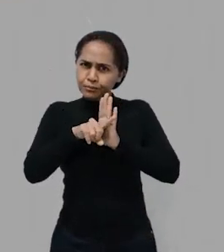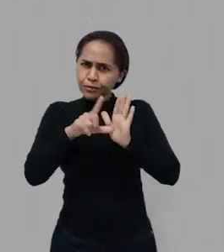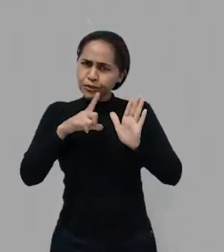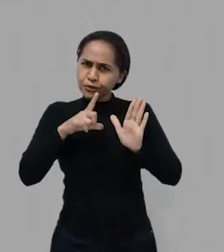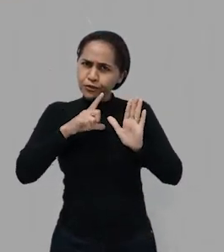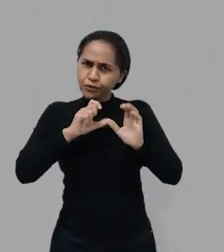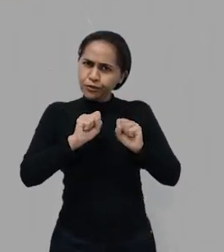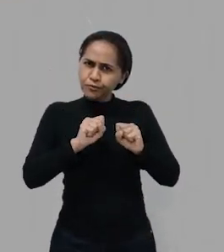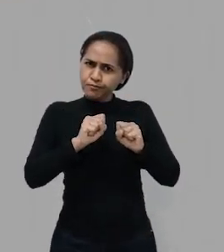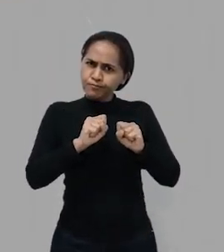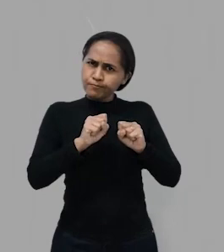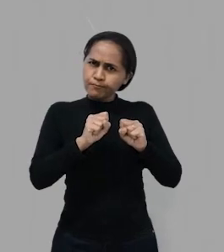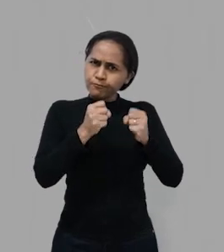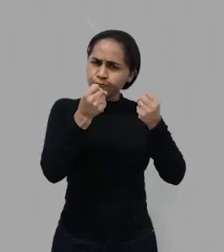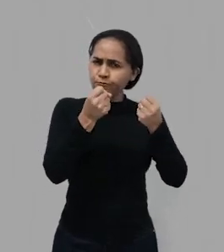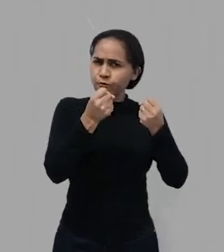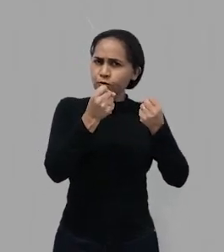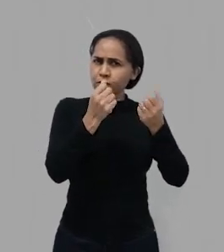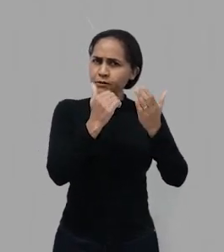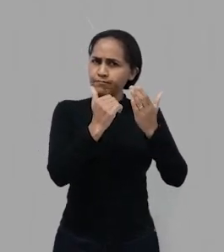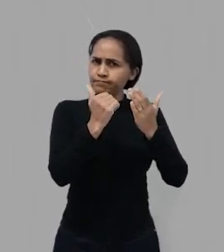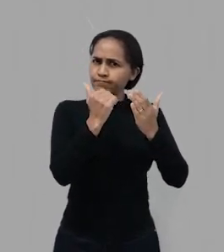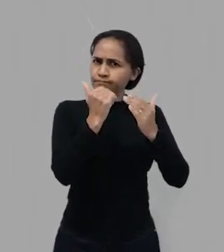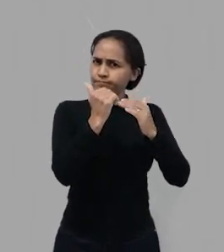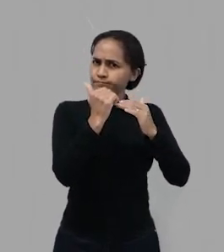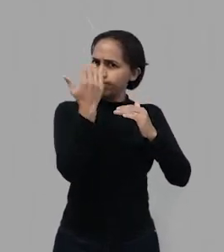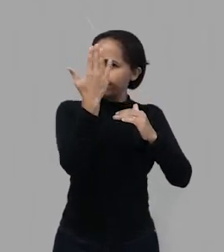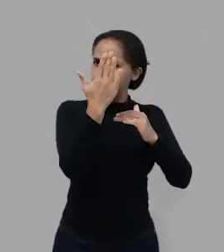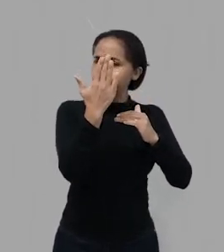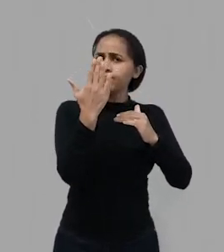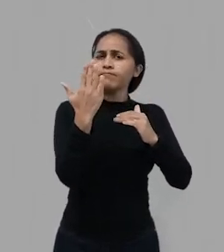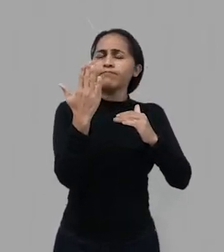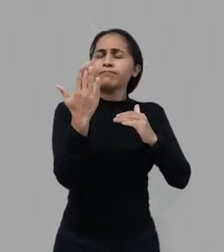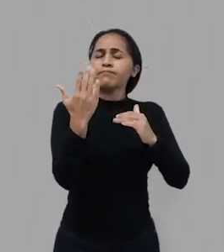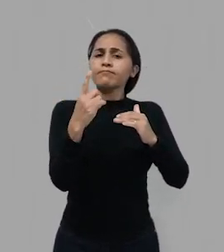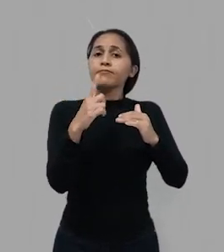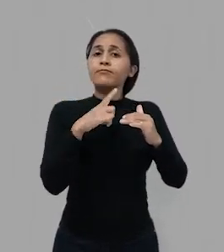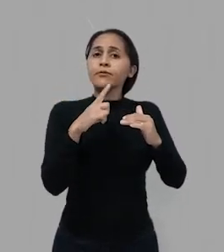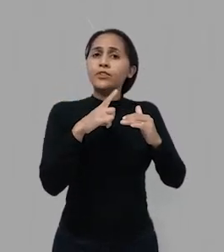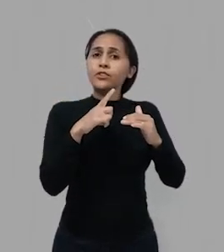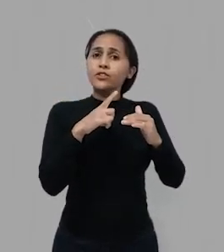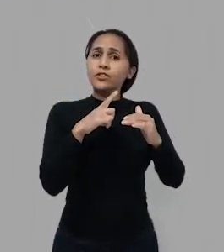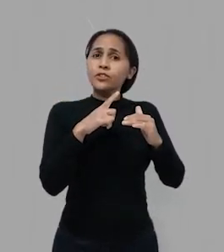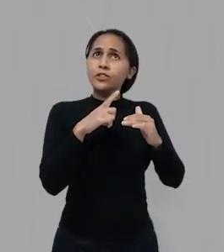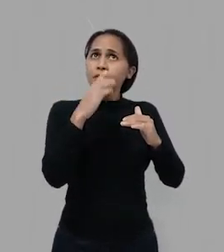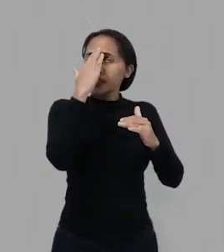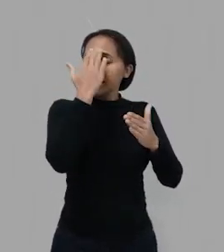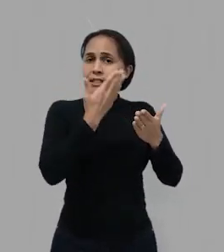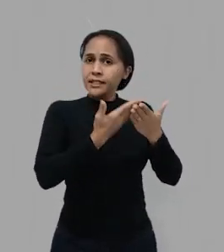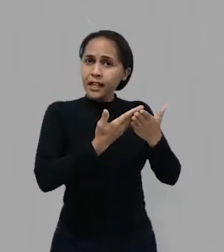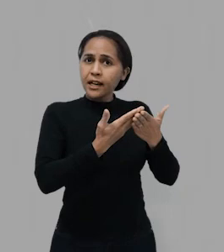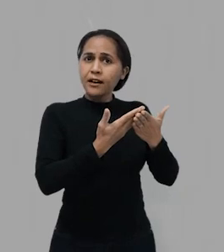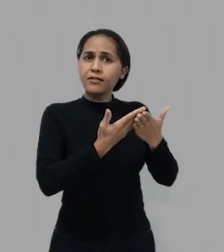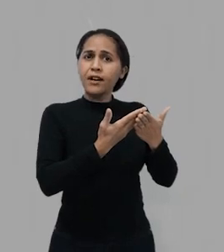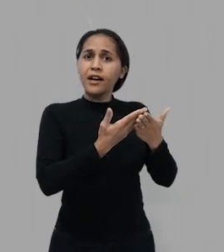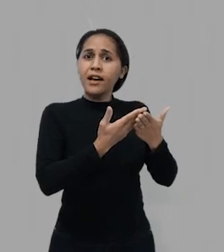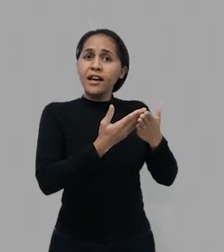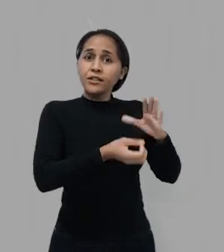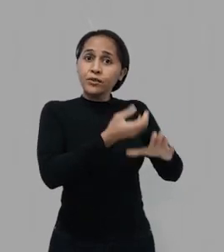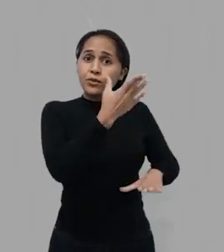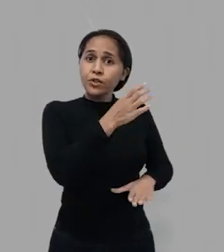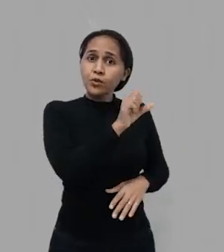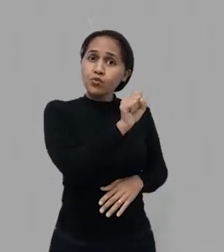força superior que produzia, que gerava os seres vivos. Então,